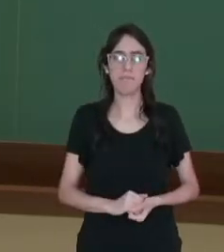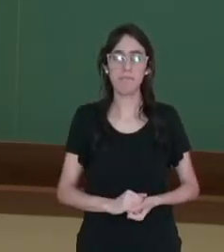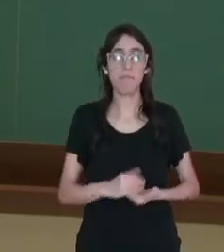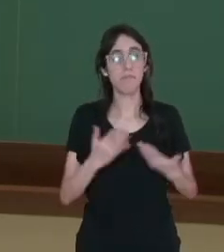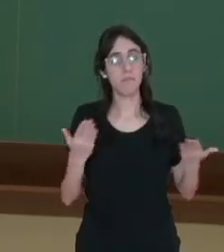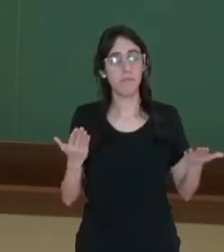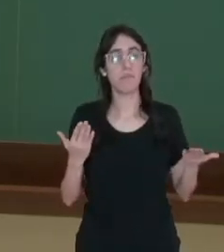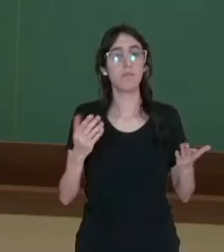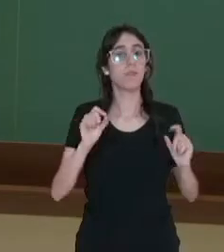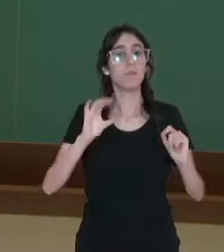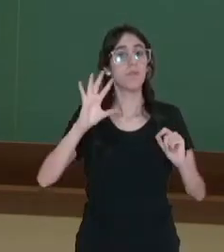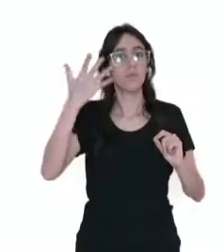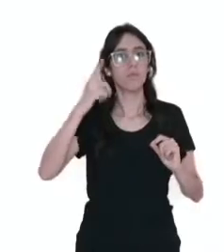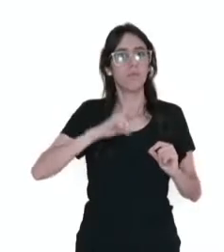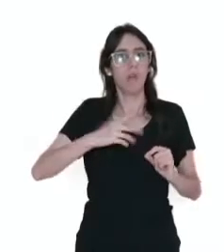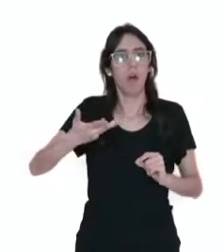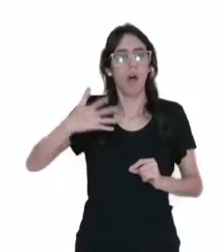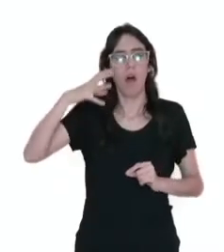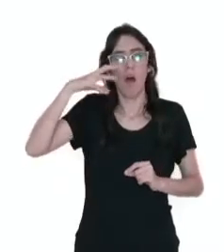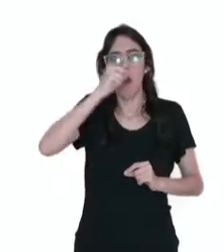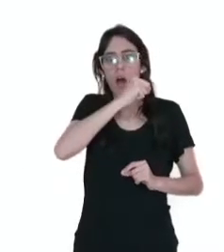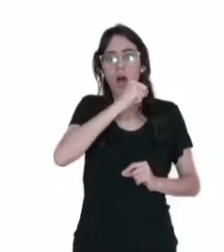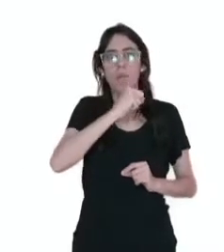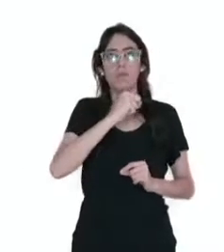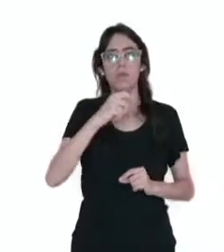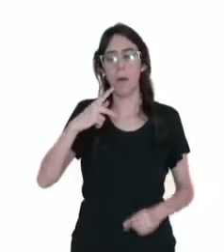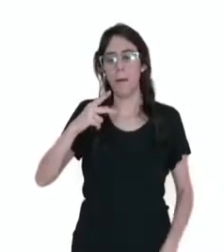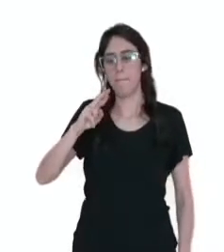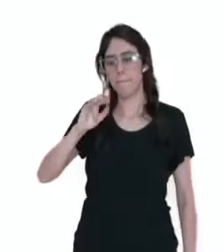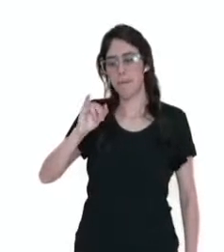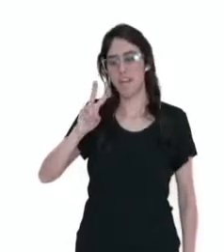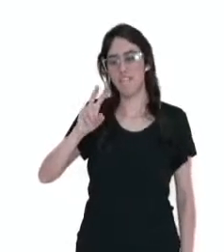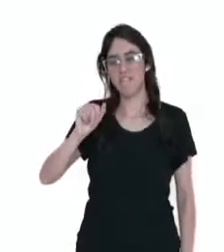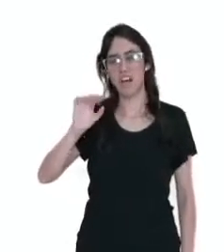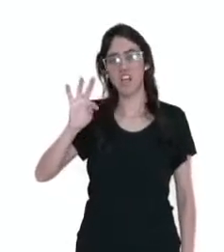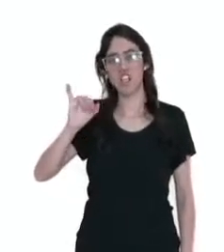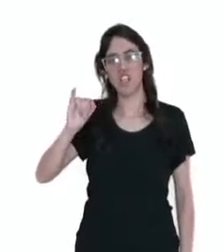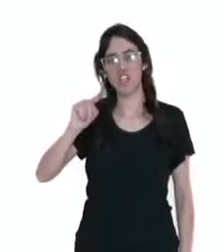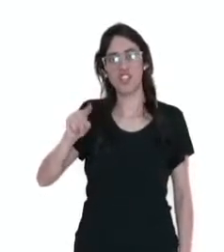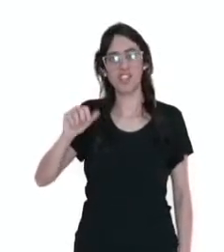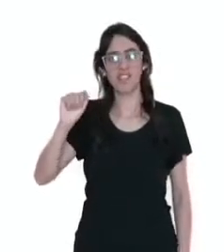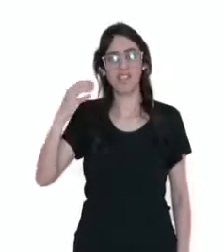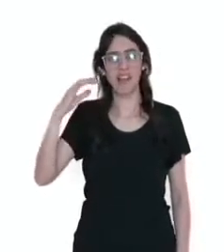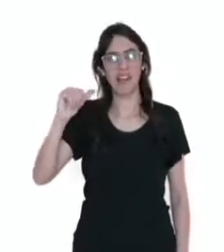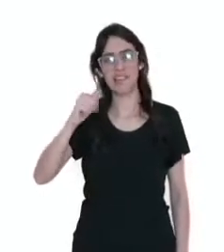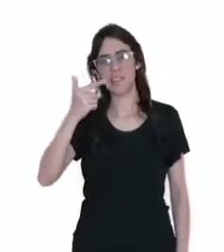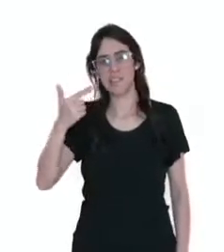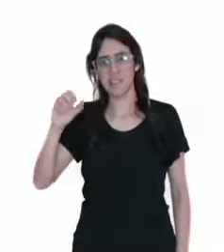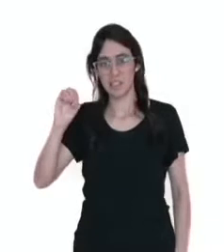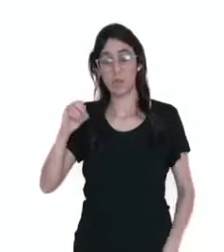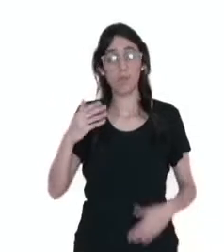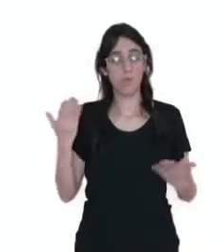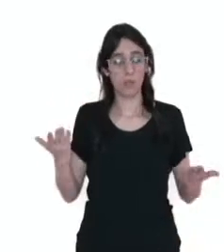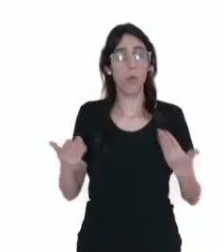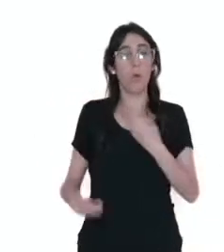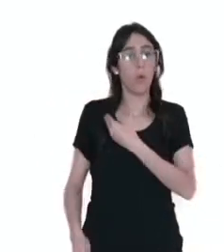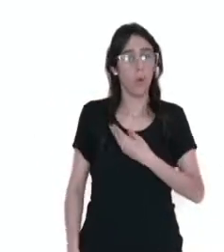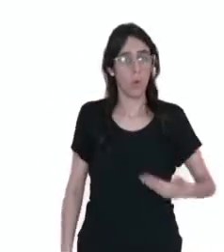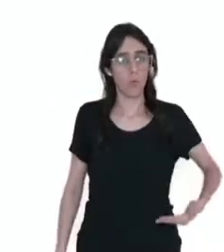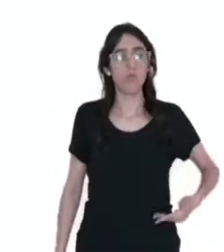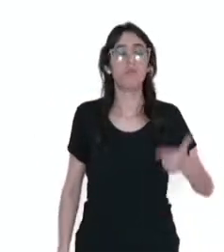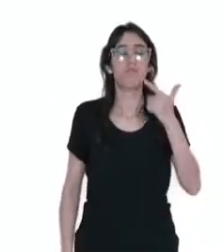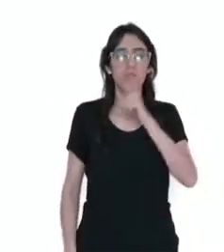tamanho, acelerou privatizações. Lembra? Iniciadas no governo Collor. Para isso, o governo conseguiu aprovar no